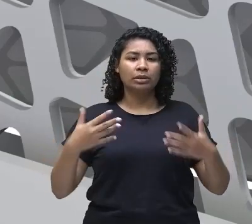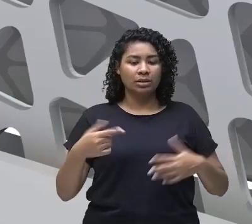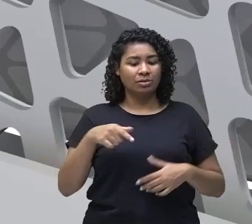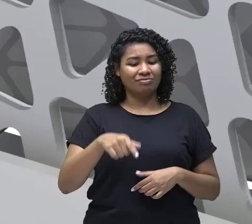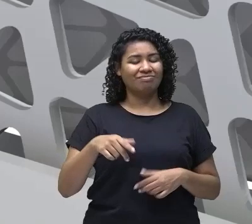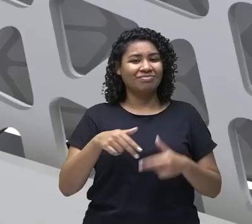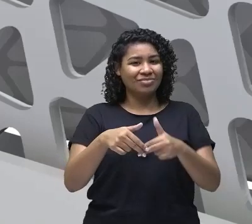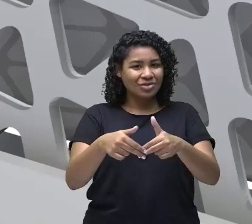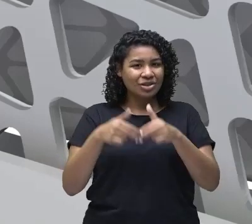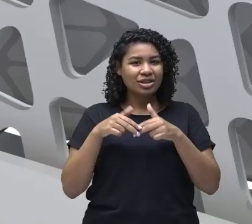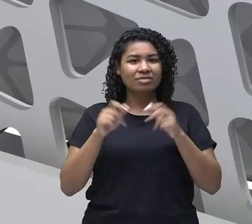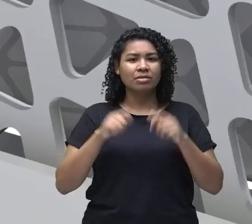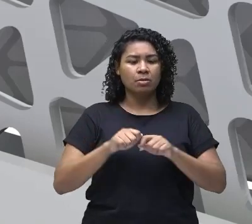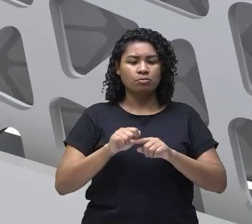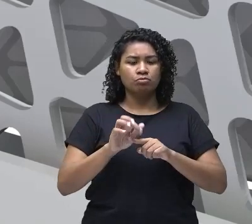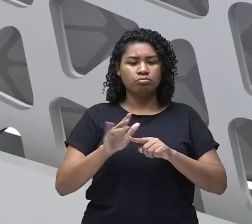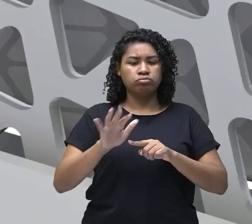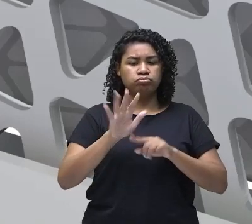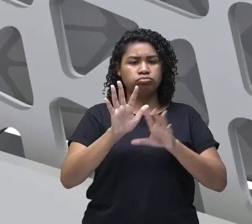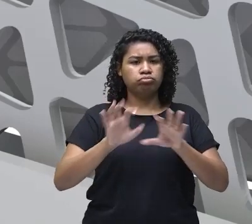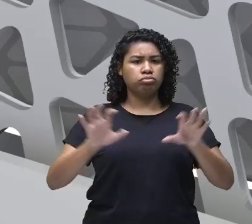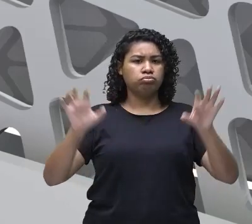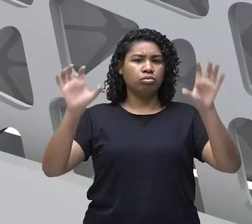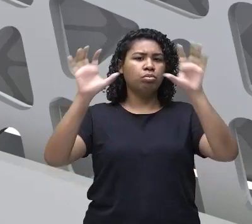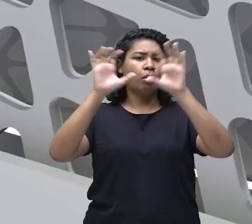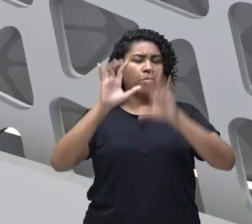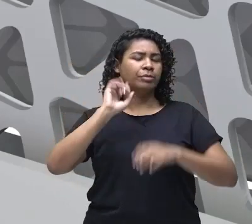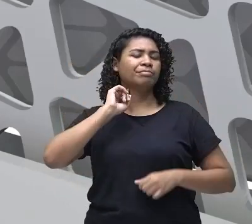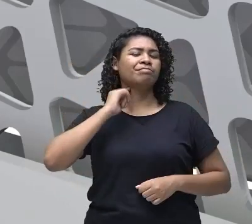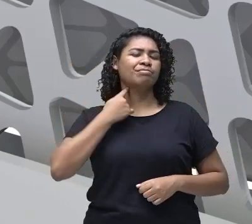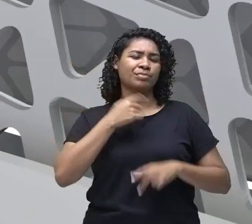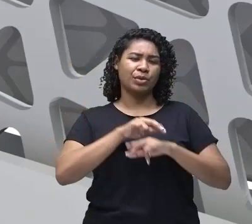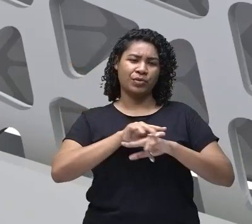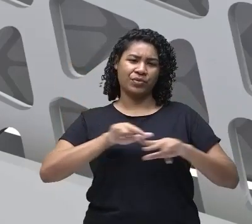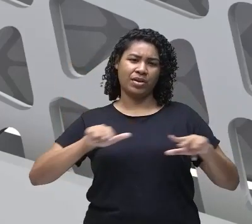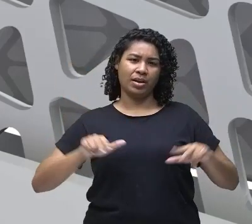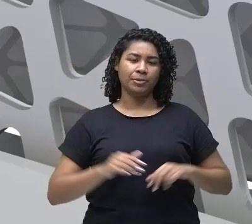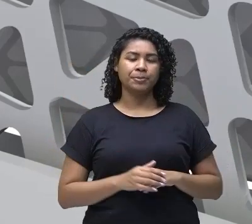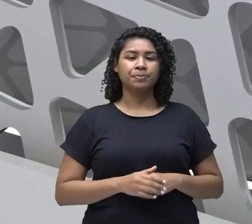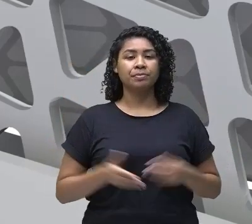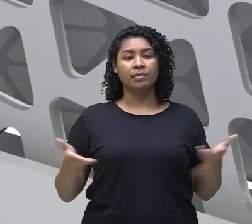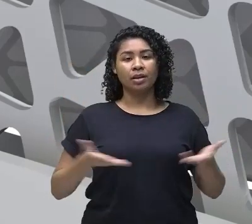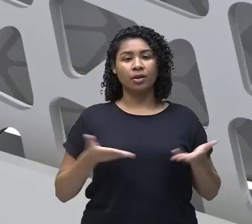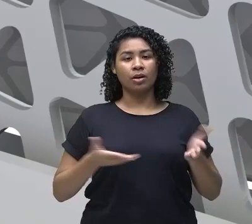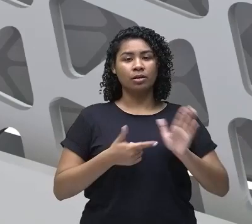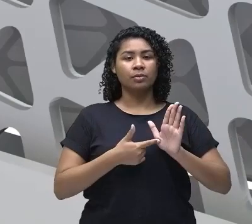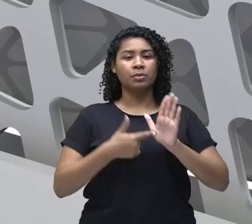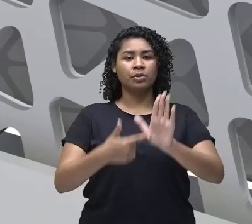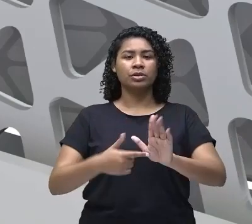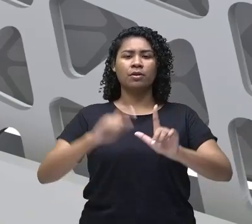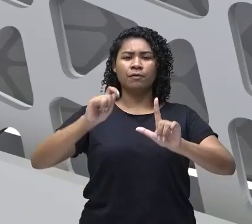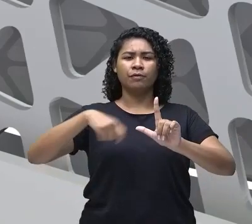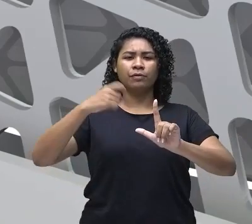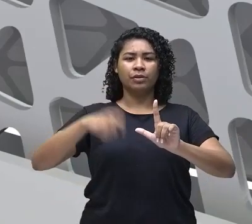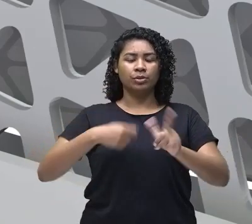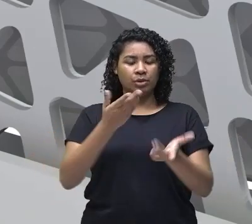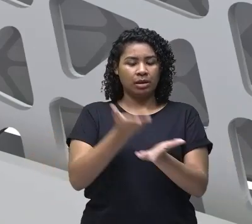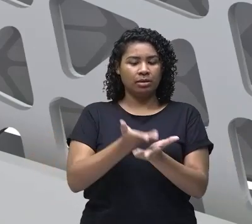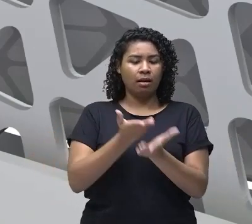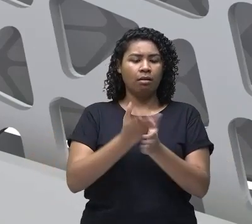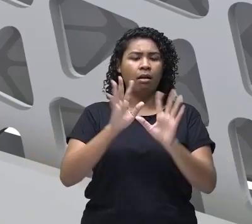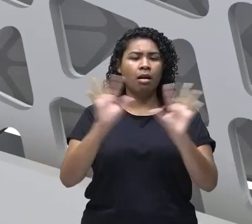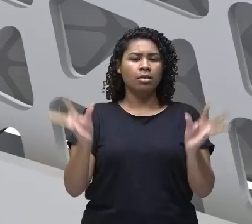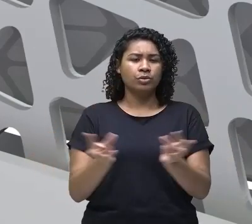também vão liberar aí poluentes para a nossa atmosfera. Agora eu trouxe um vídeo para vocês que é um resumo do que foi a nossa